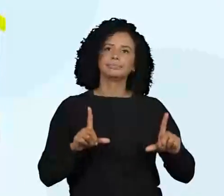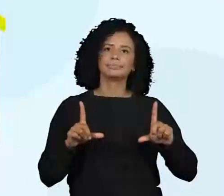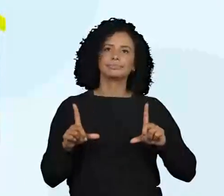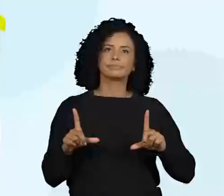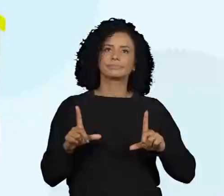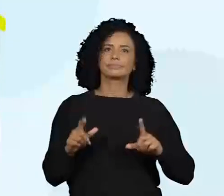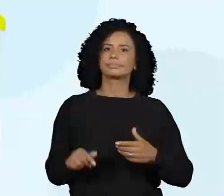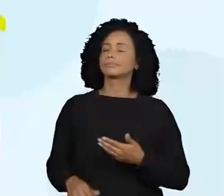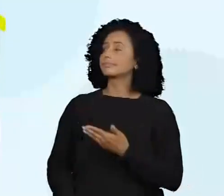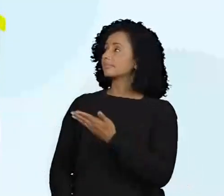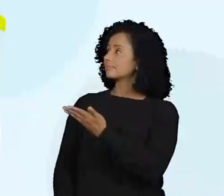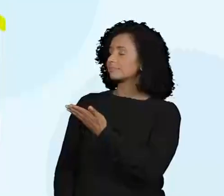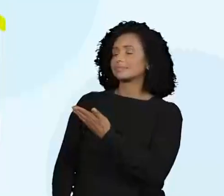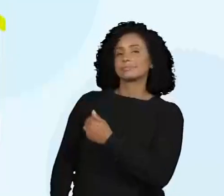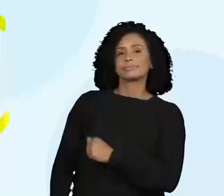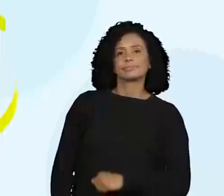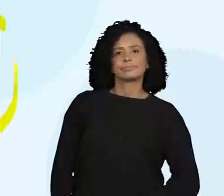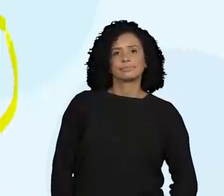imagem